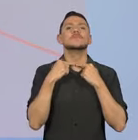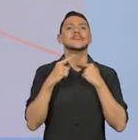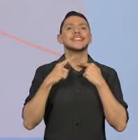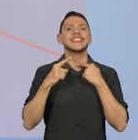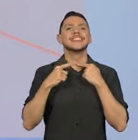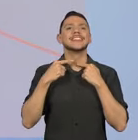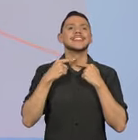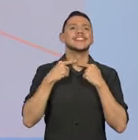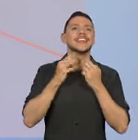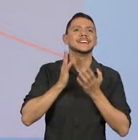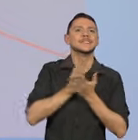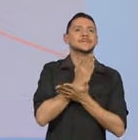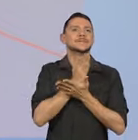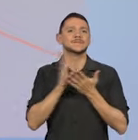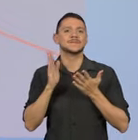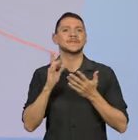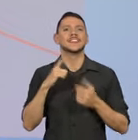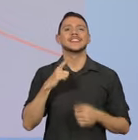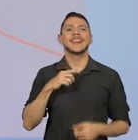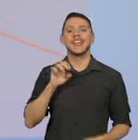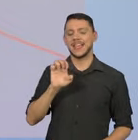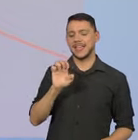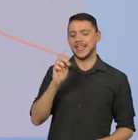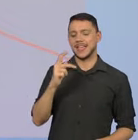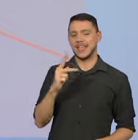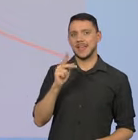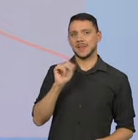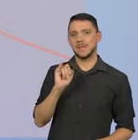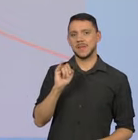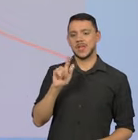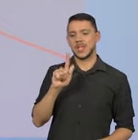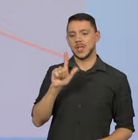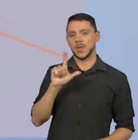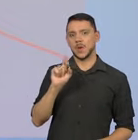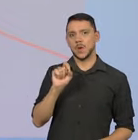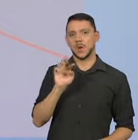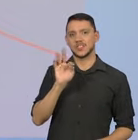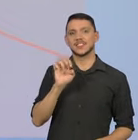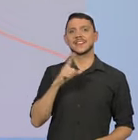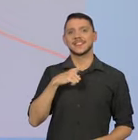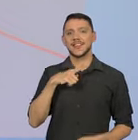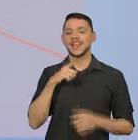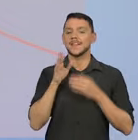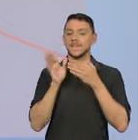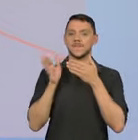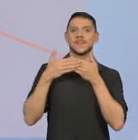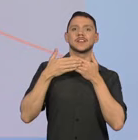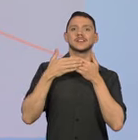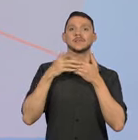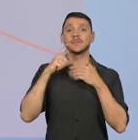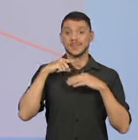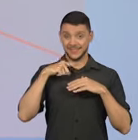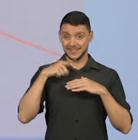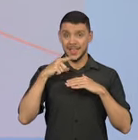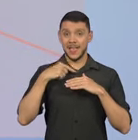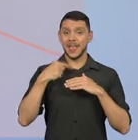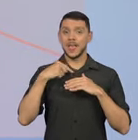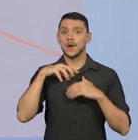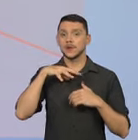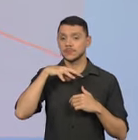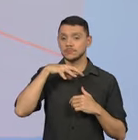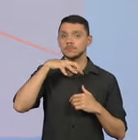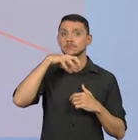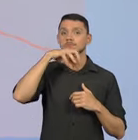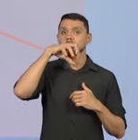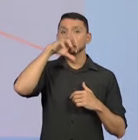aqui dentro que chama, um órgão que chama epiglote, que ela fecha. Então, quando você respira, ela abre e o ar